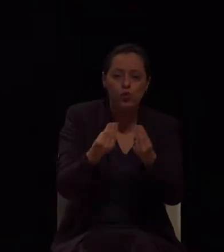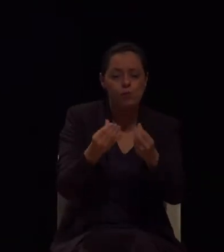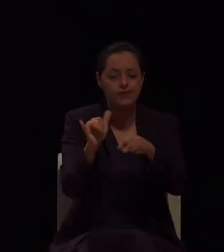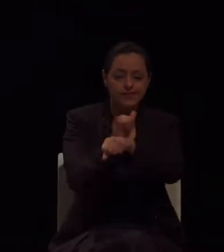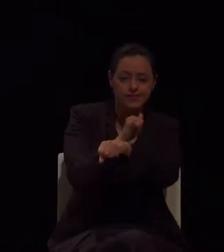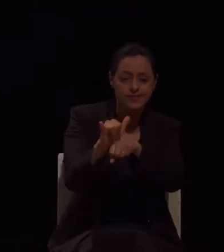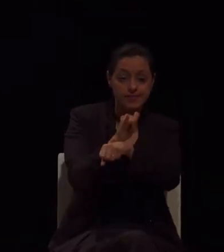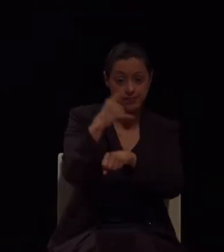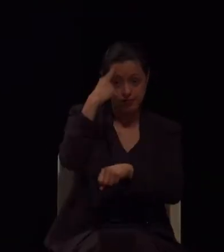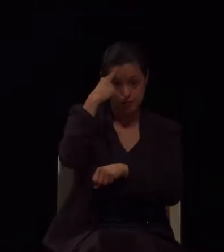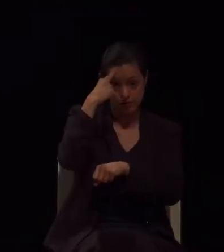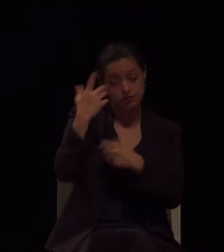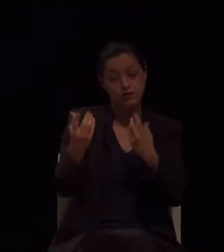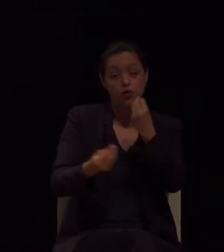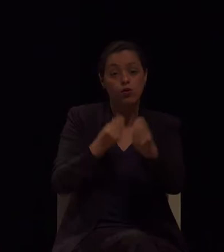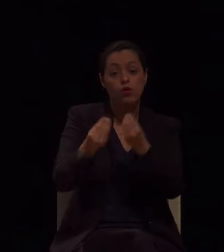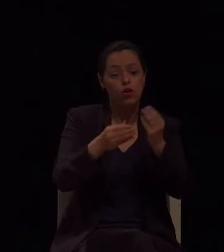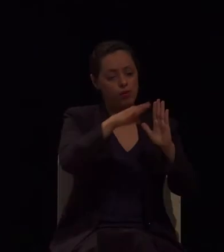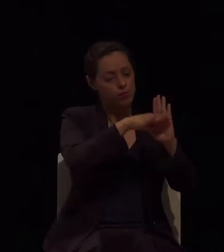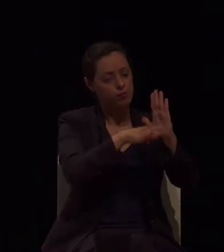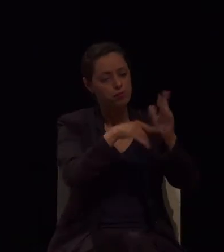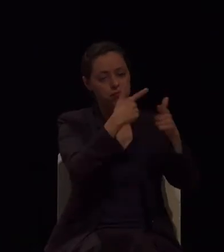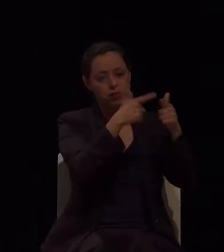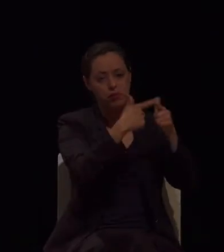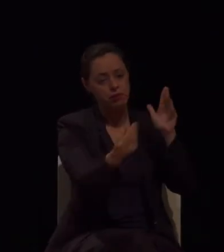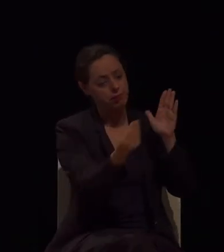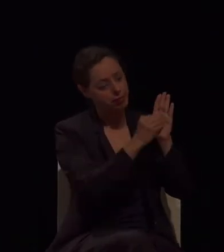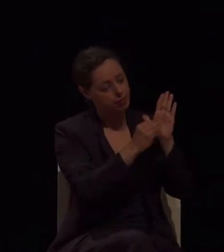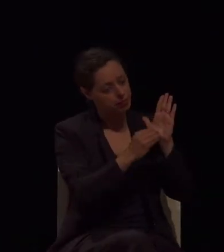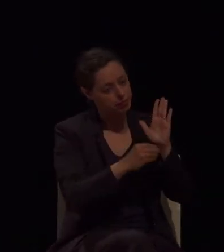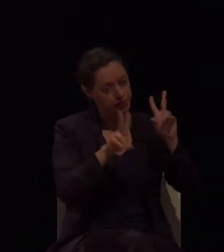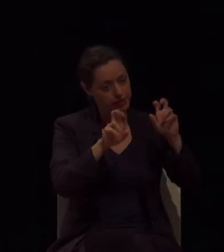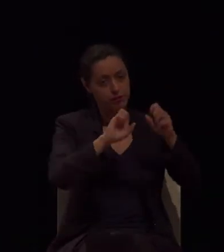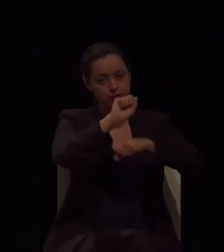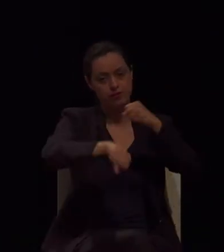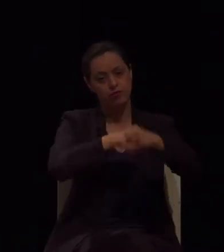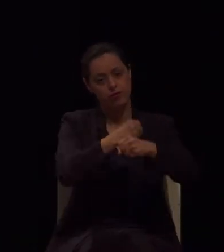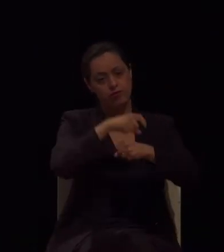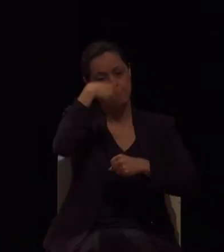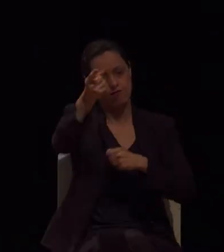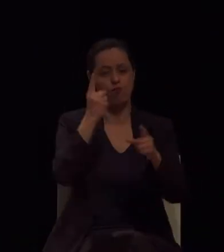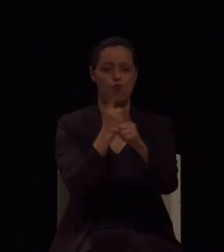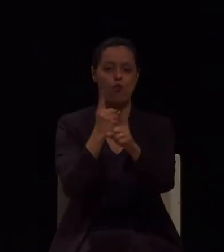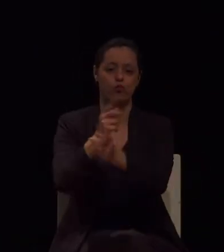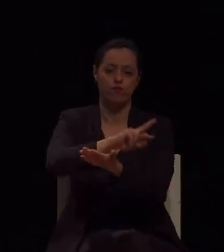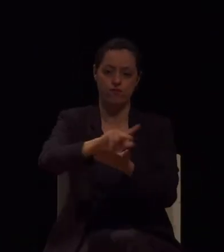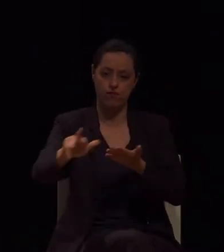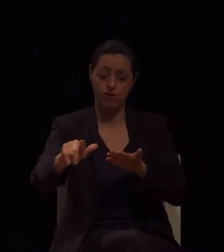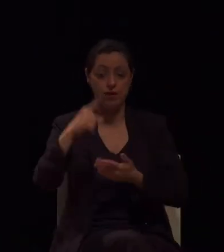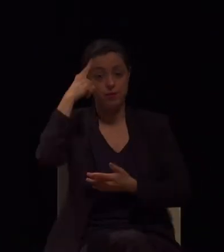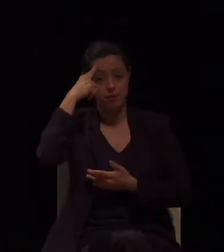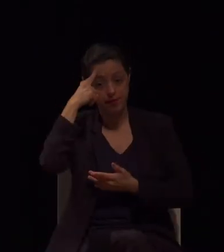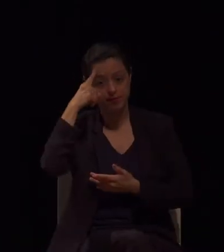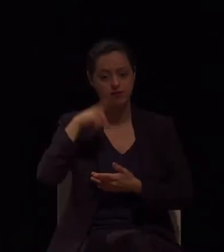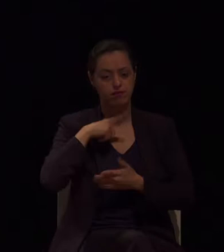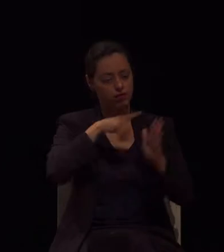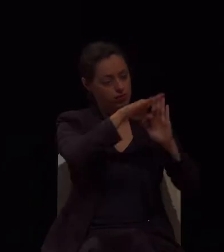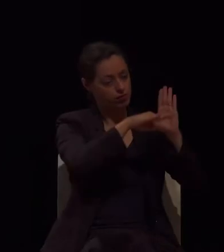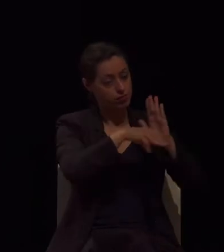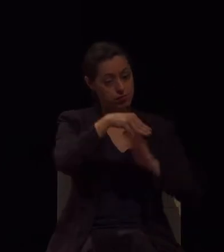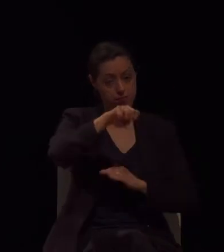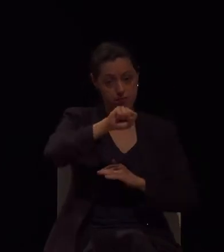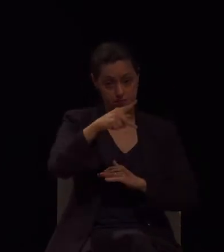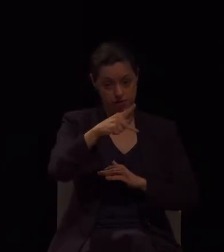para pensar a natureza dos problemas que a gente quer discutir nos encontros ano que vem pensando todos os programas mais professores ano que vem